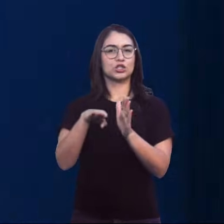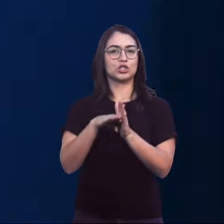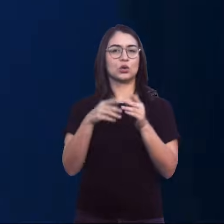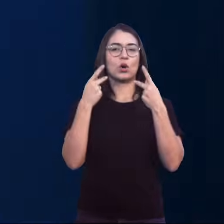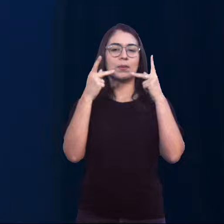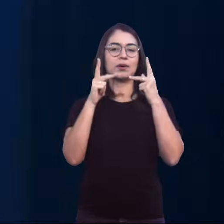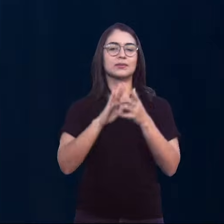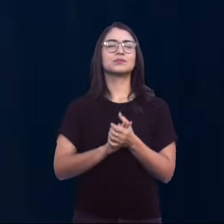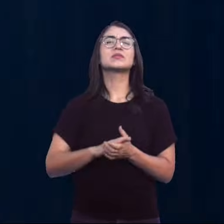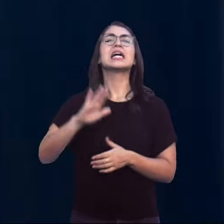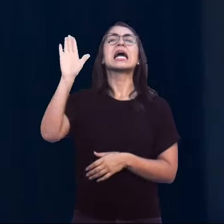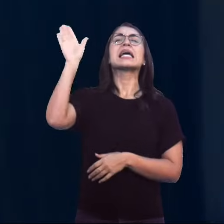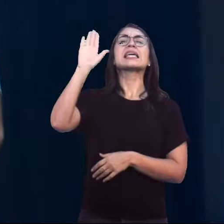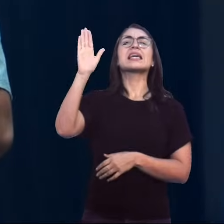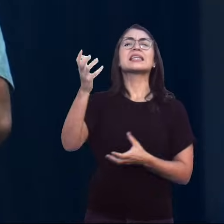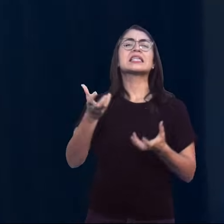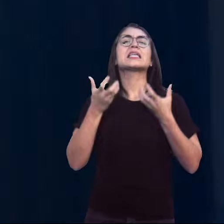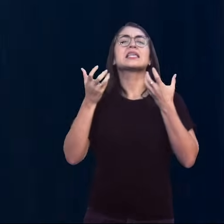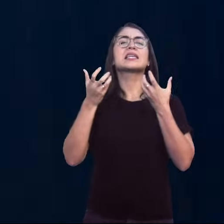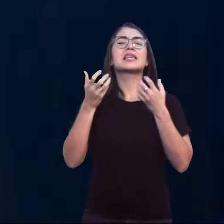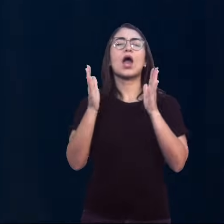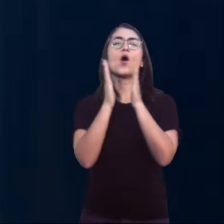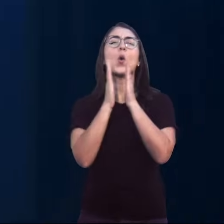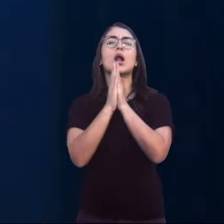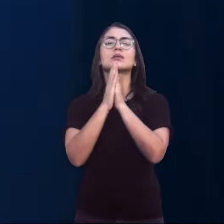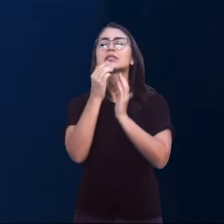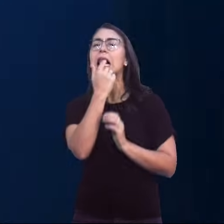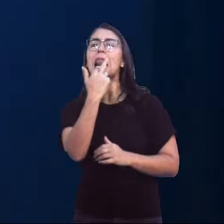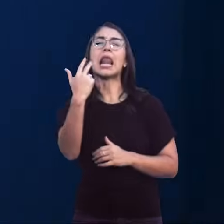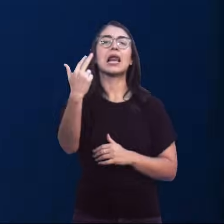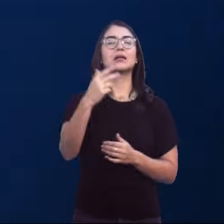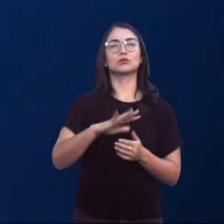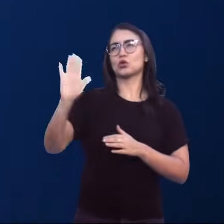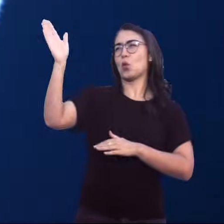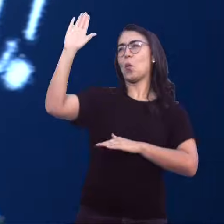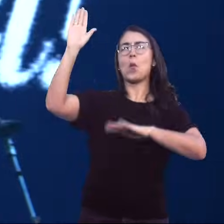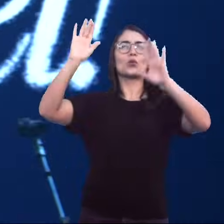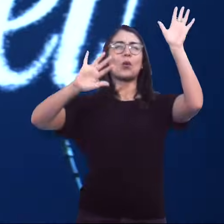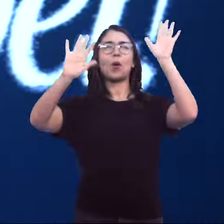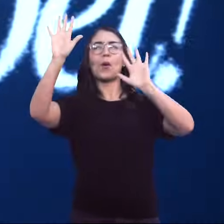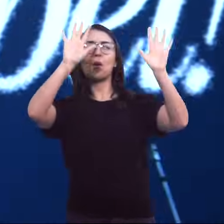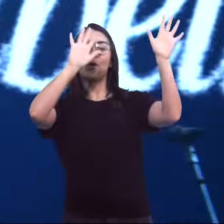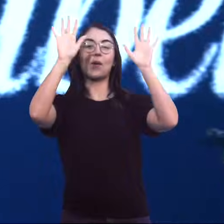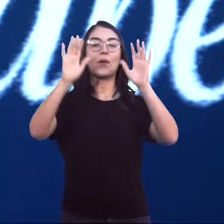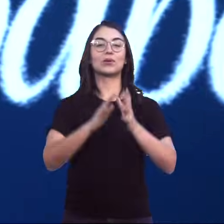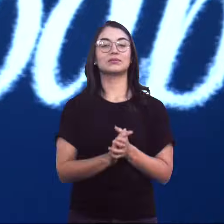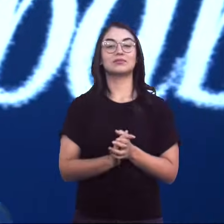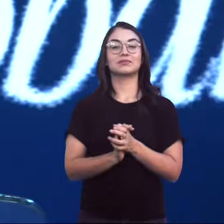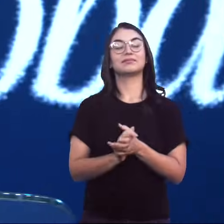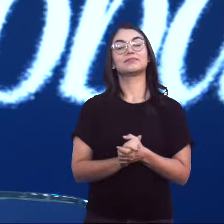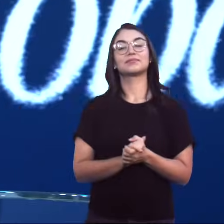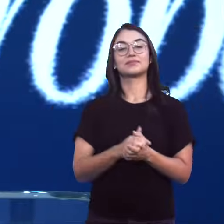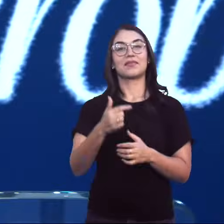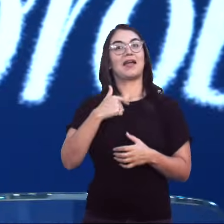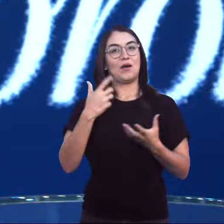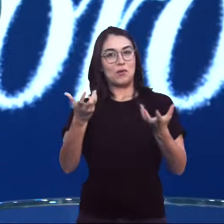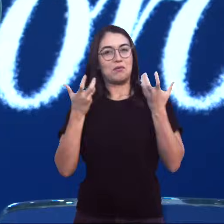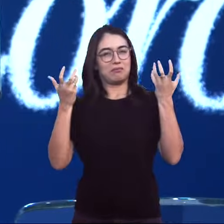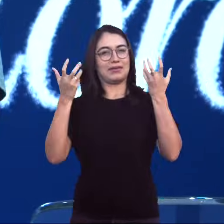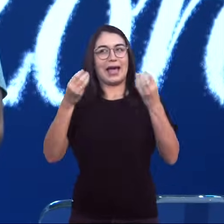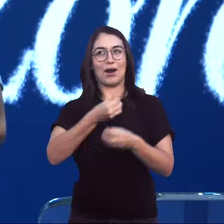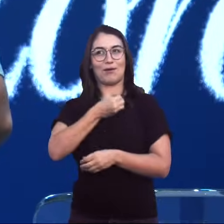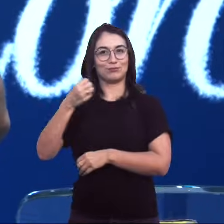quem aqui quer orar em línguas? E aí todo mundo levantou a mão, né? Eu levantei também, eu falei, eu quero receber o novo de